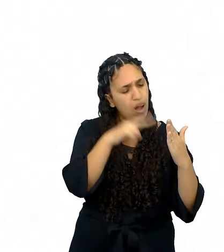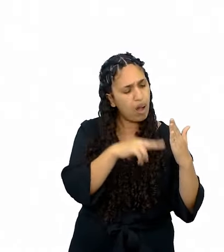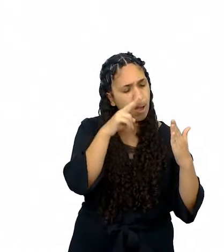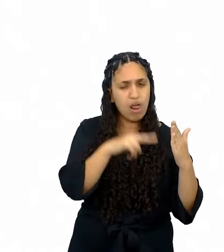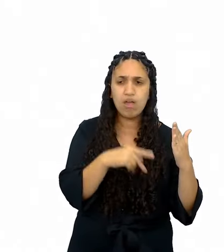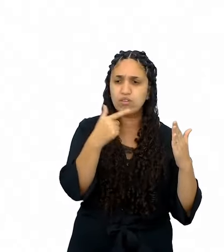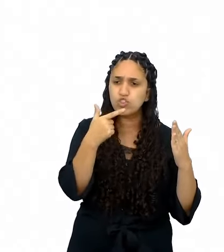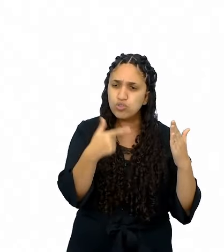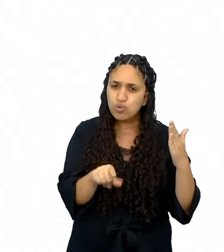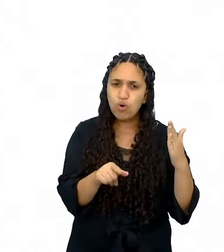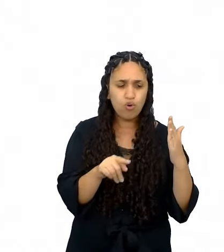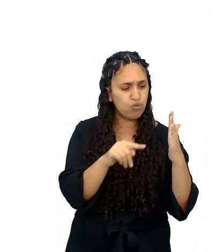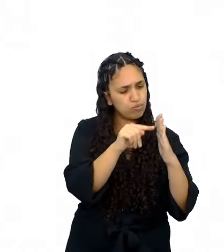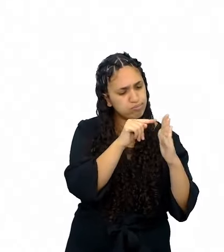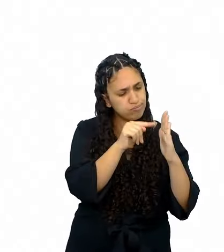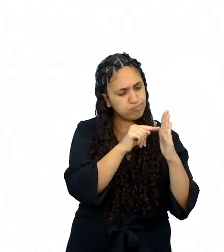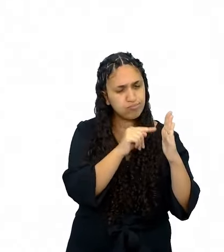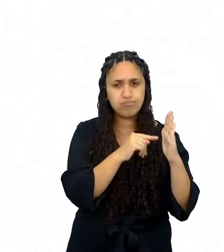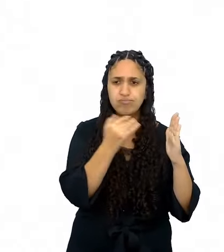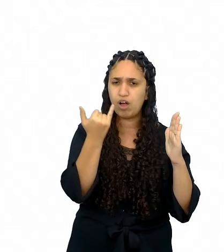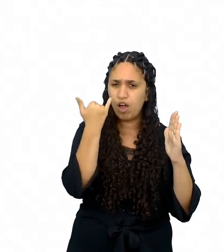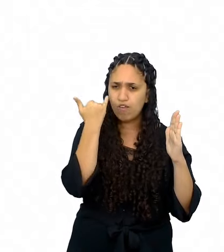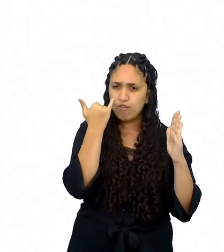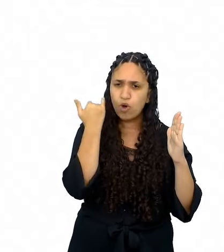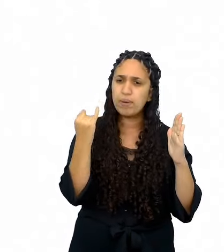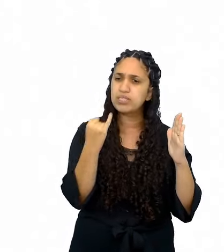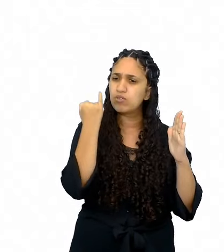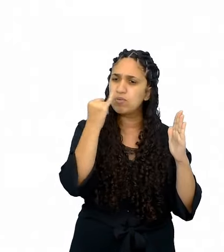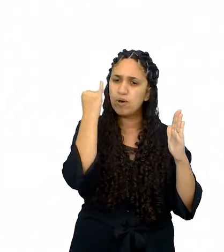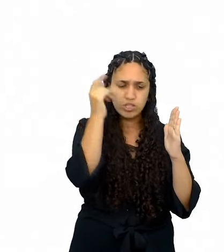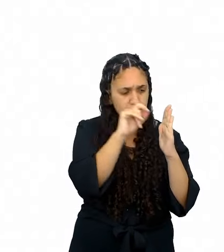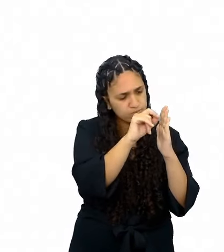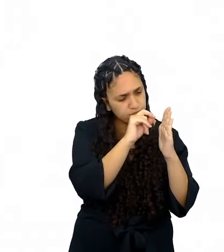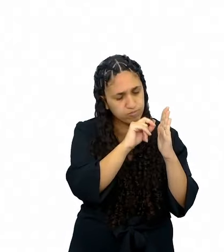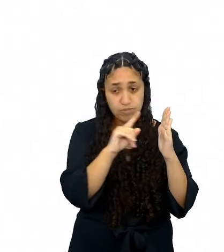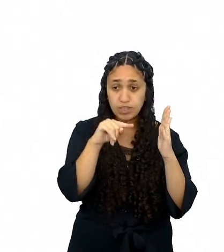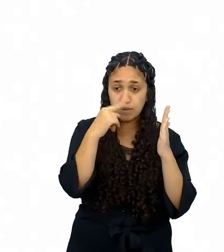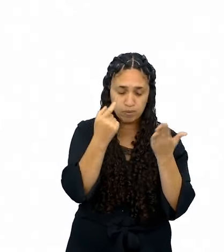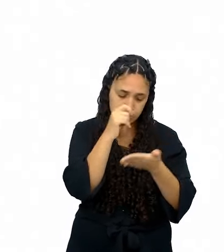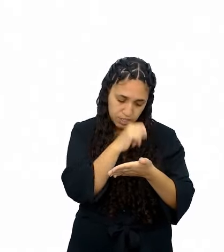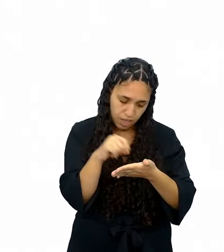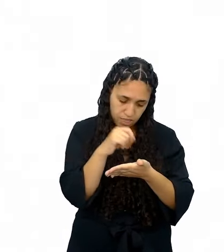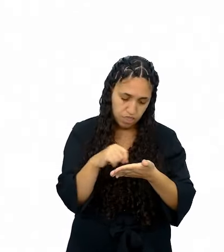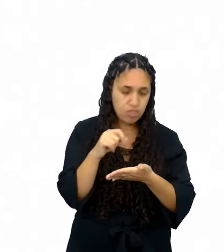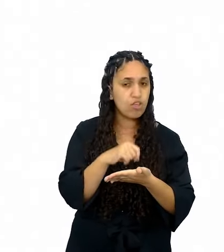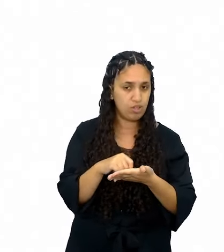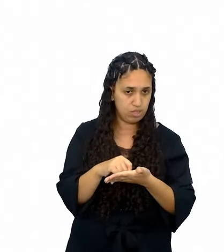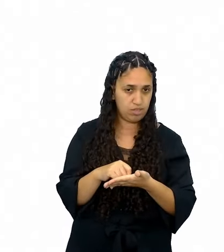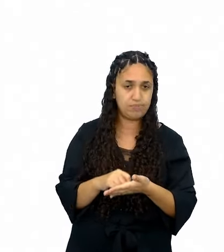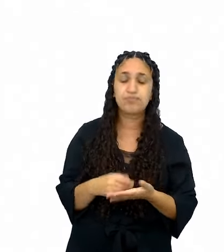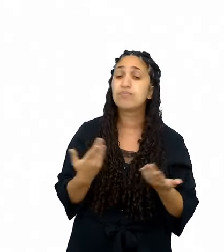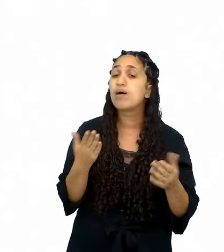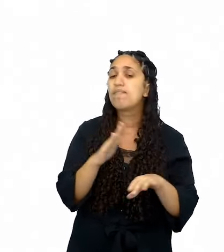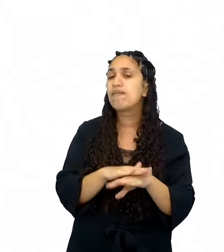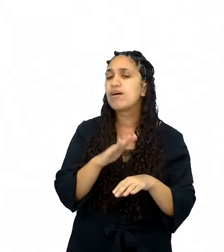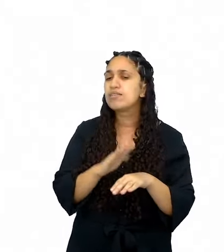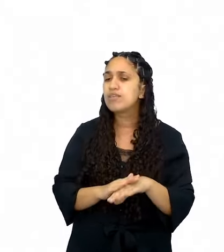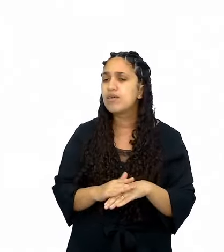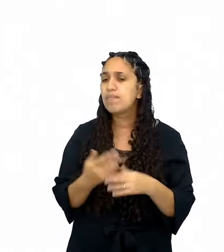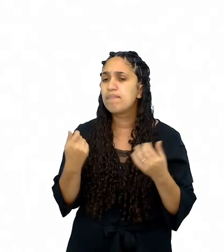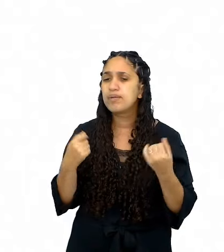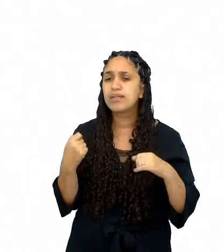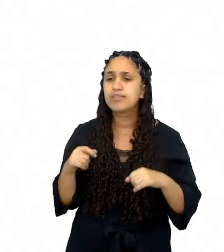Para fazerem isso, precisam localizar, comparar e generalizar informações, além de inferir o sentido de